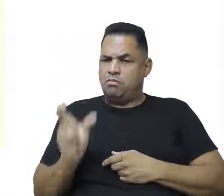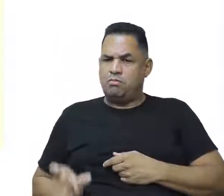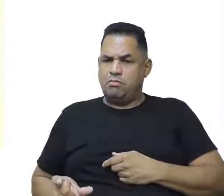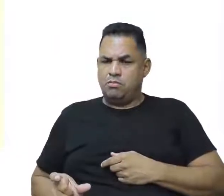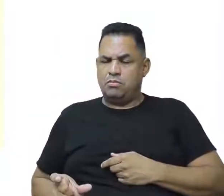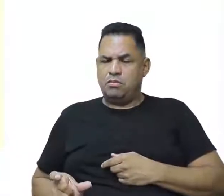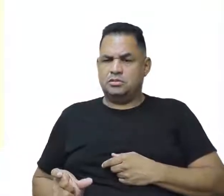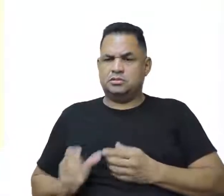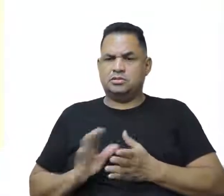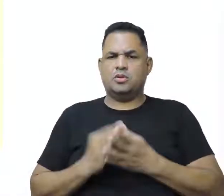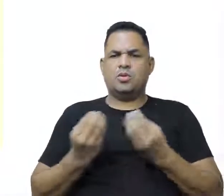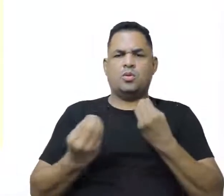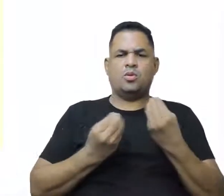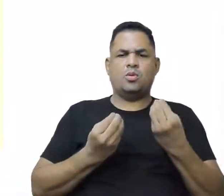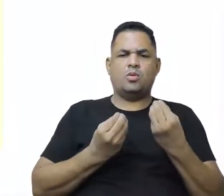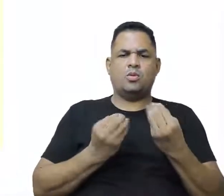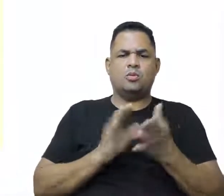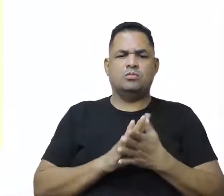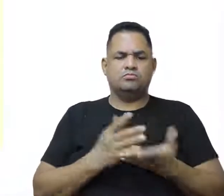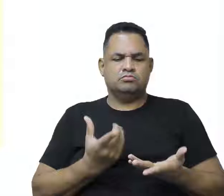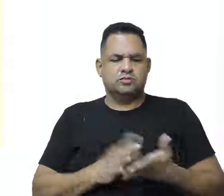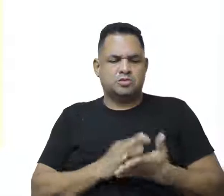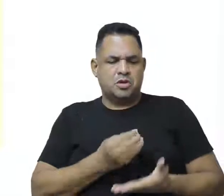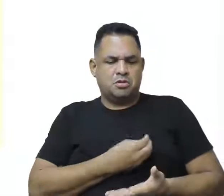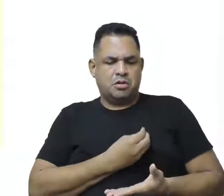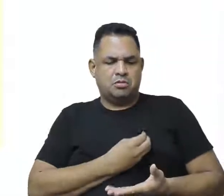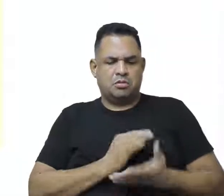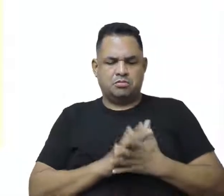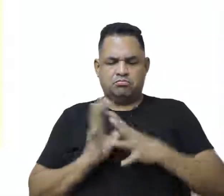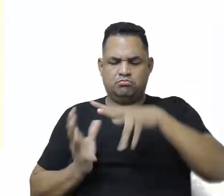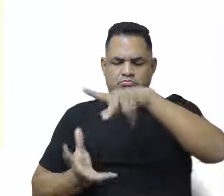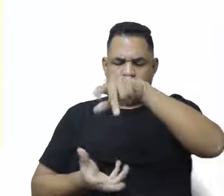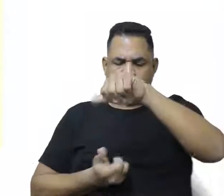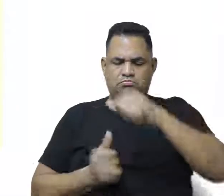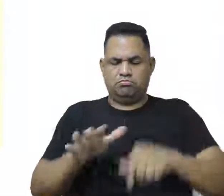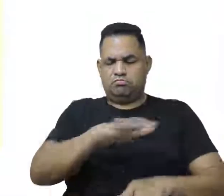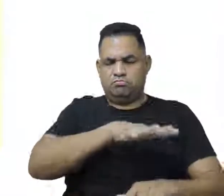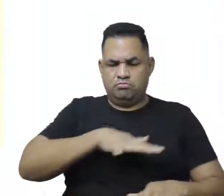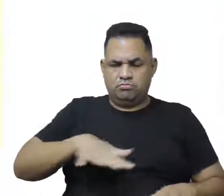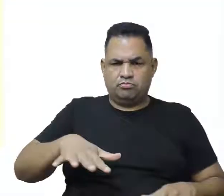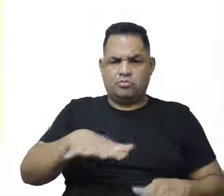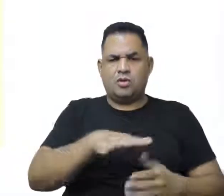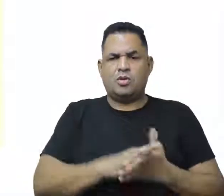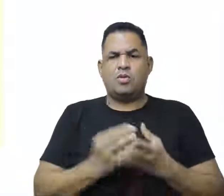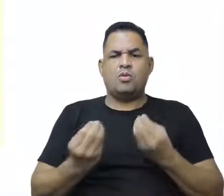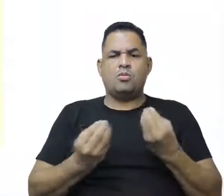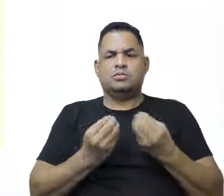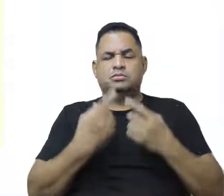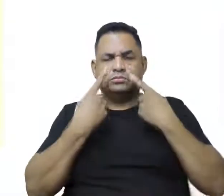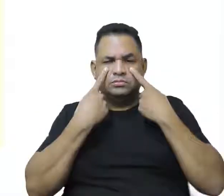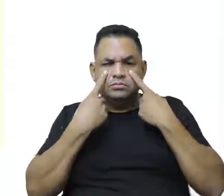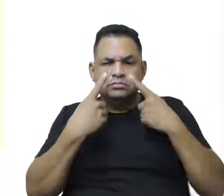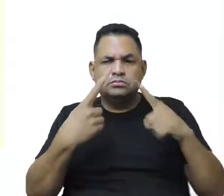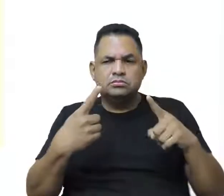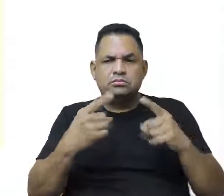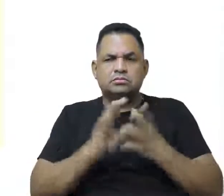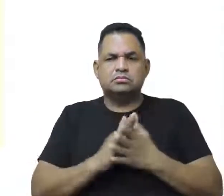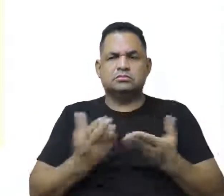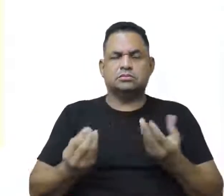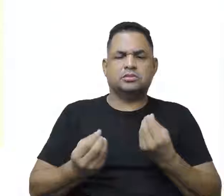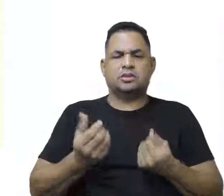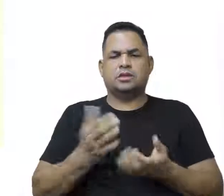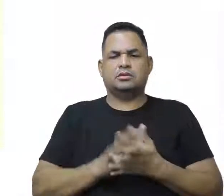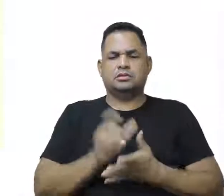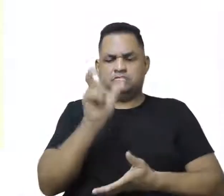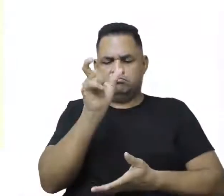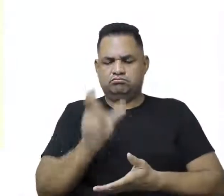o modo como você se posicionava no mundo, como o modo que você vê o mundo, a sua posição